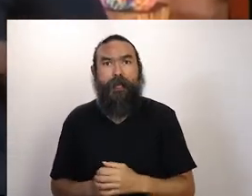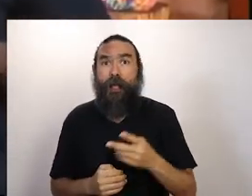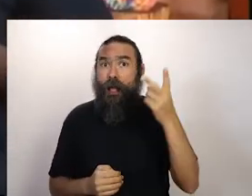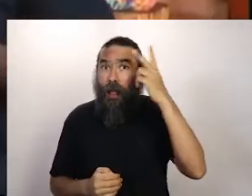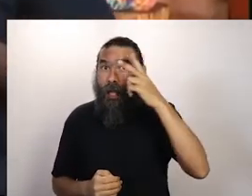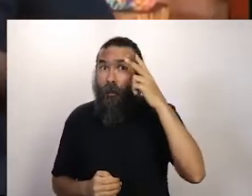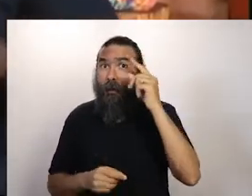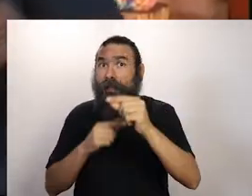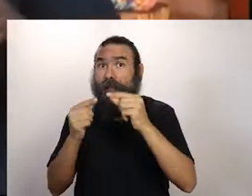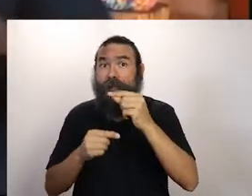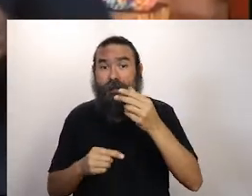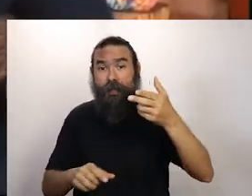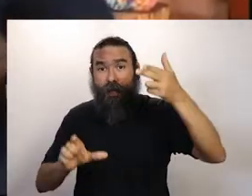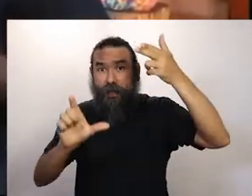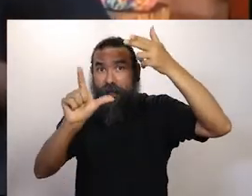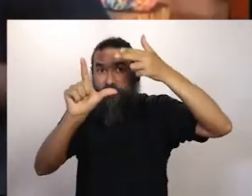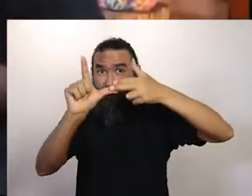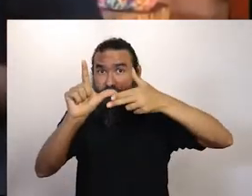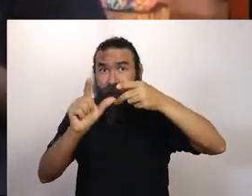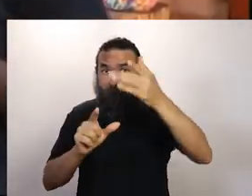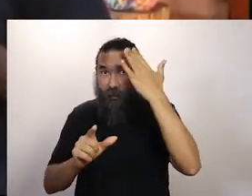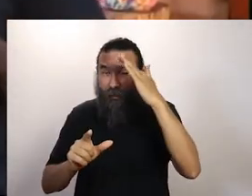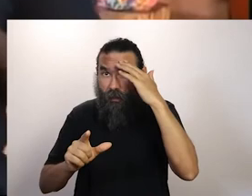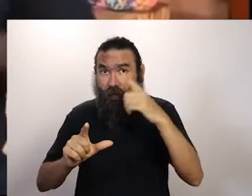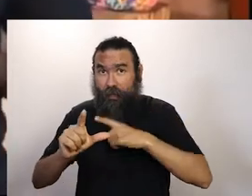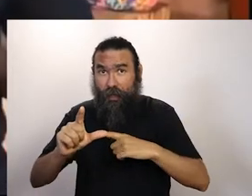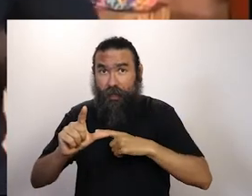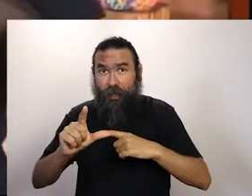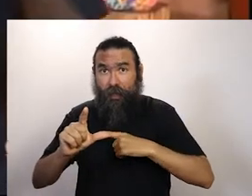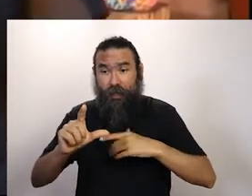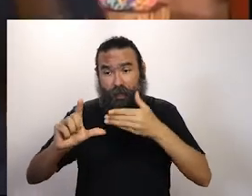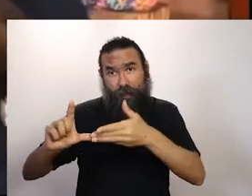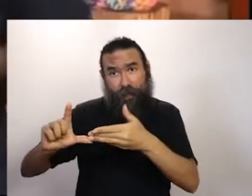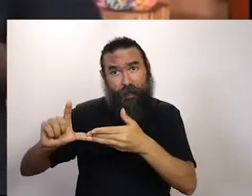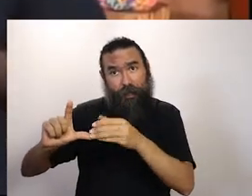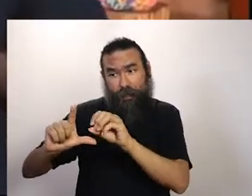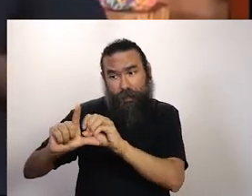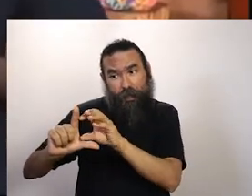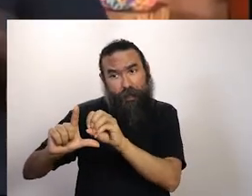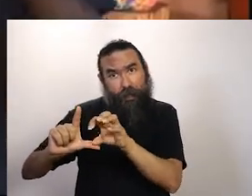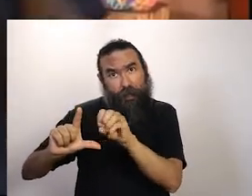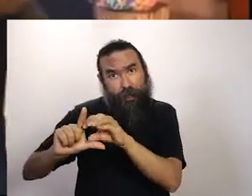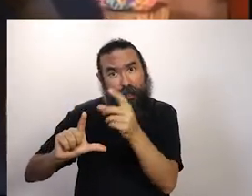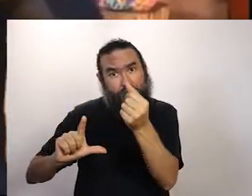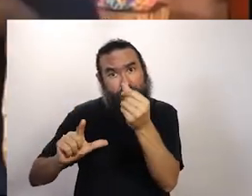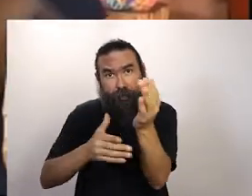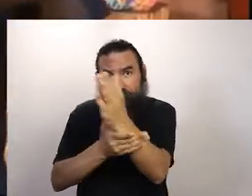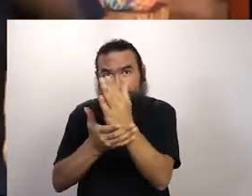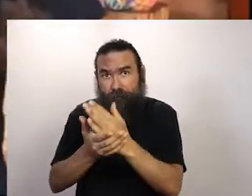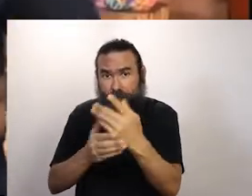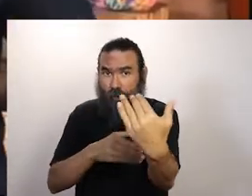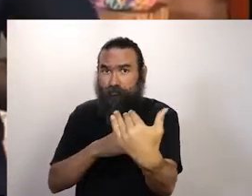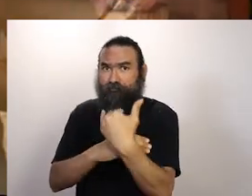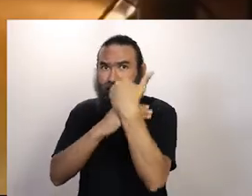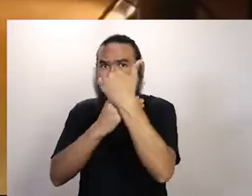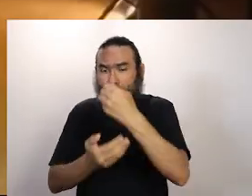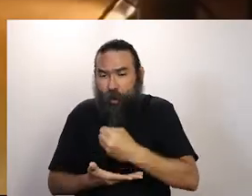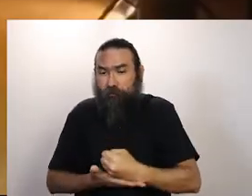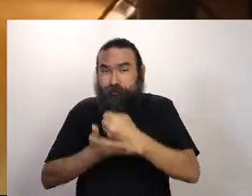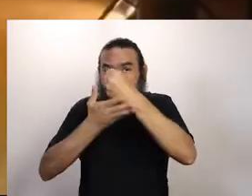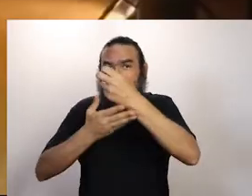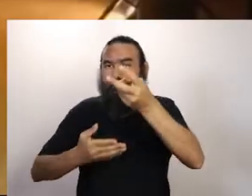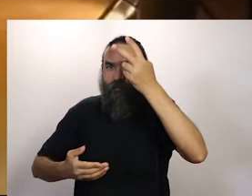vídeo de vocês, aí na live, tem o QR Code da vaquinha virtual que vocês podem fazer doação, ajudar e fortalecer mais a nossa